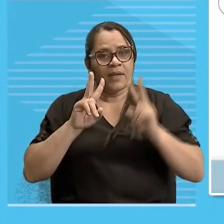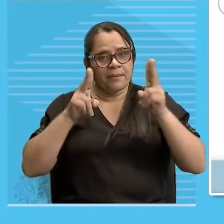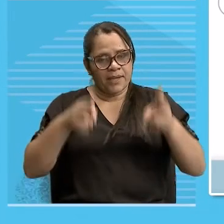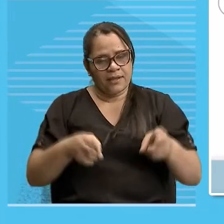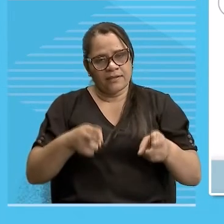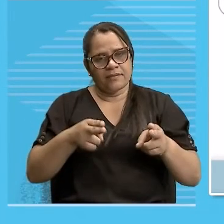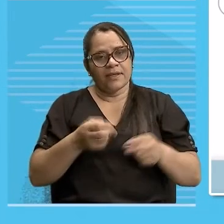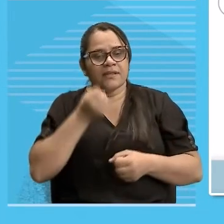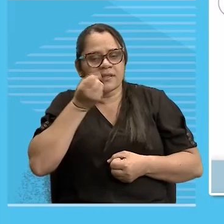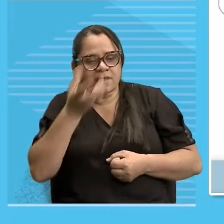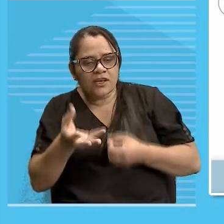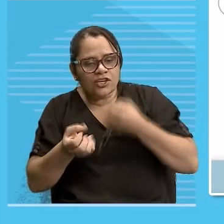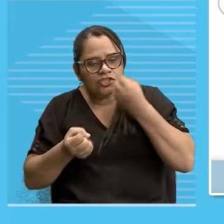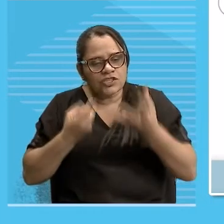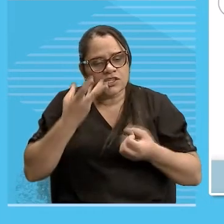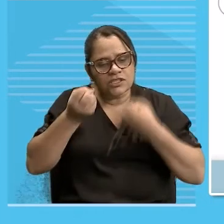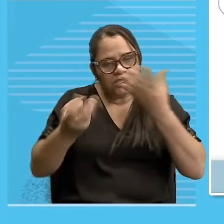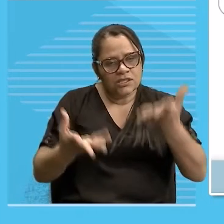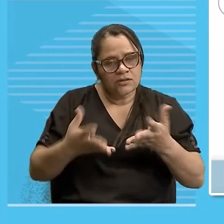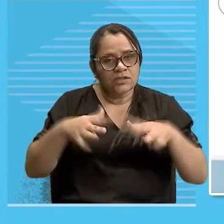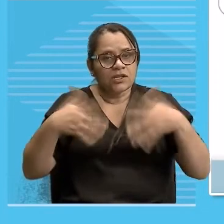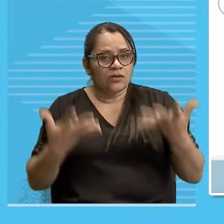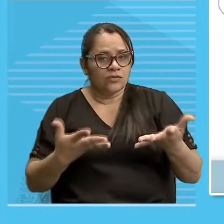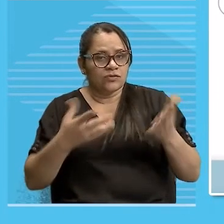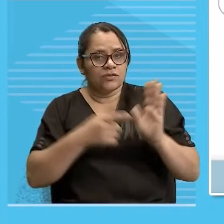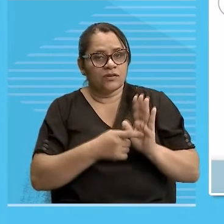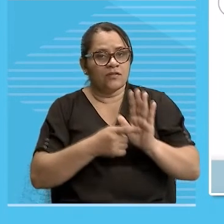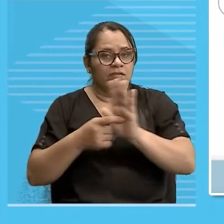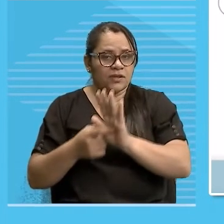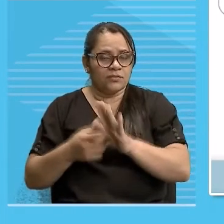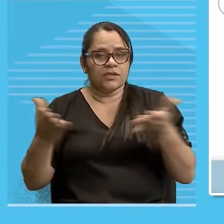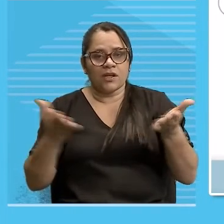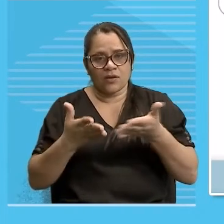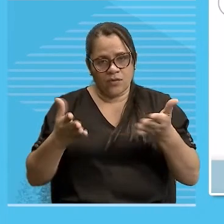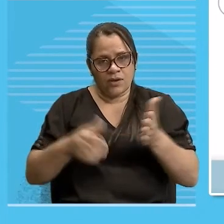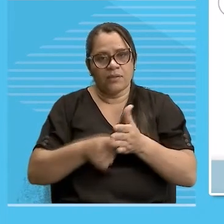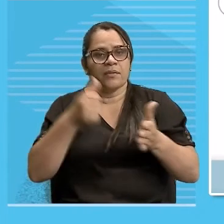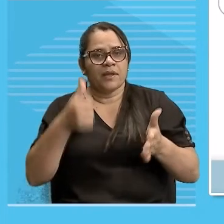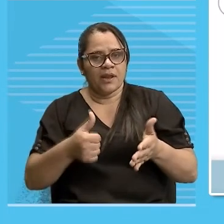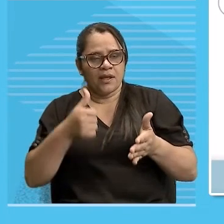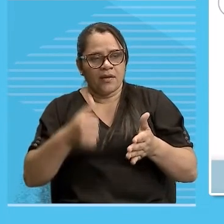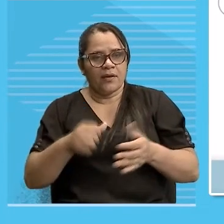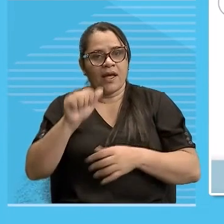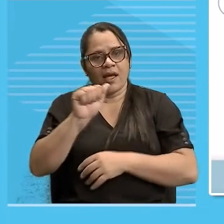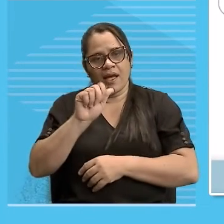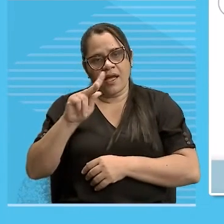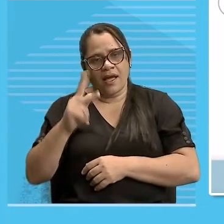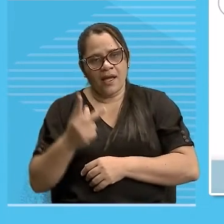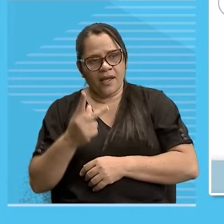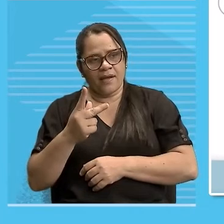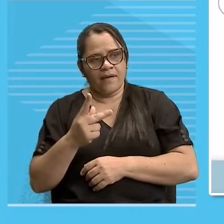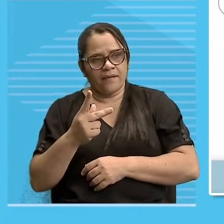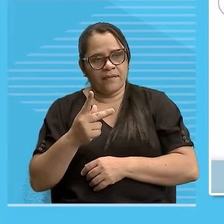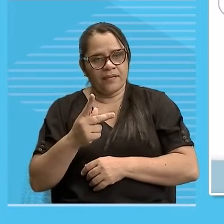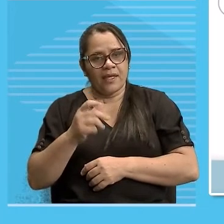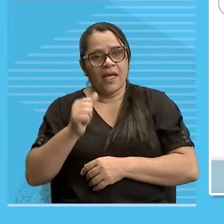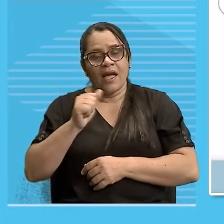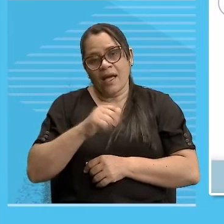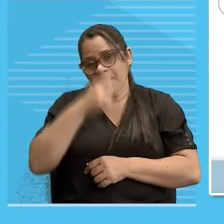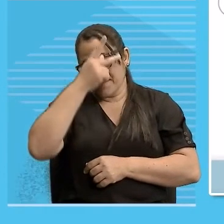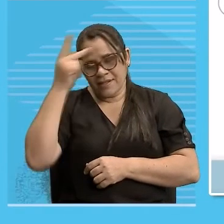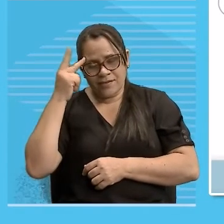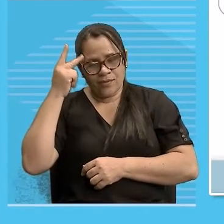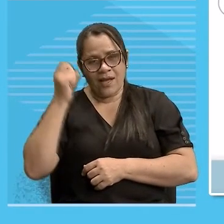aqui, nesta primeira aula. Ah, beleza. Tipo assim, ah,